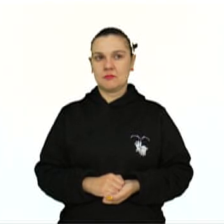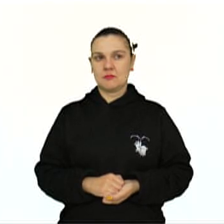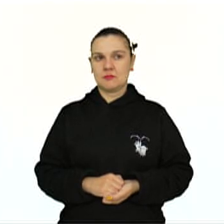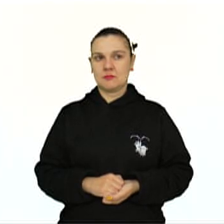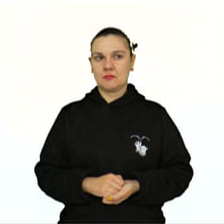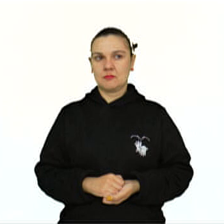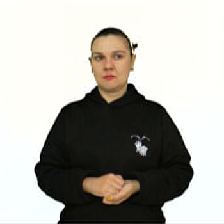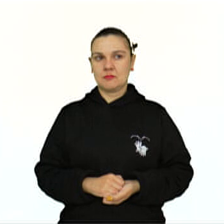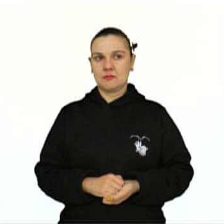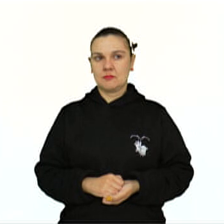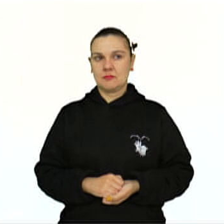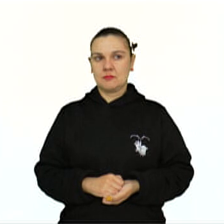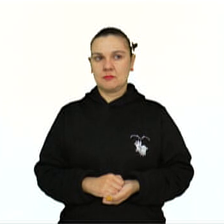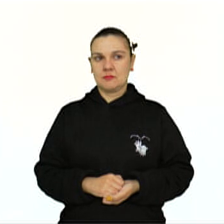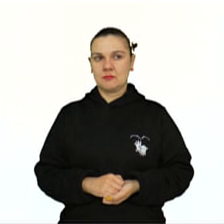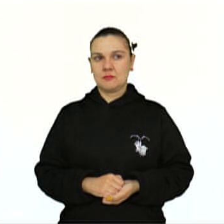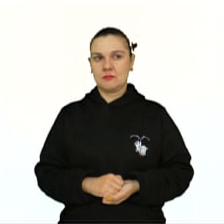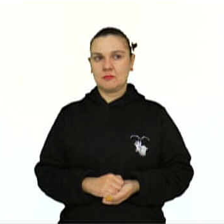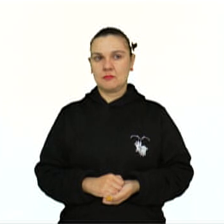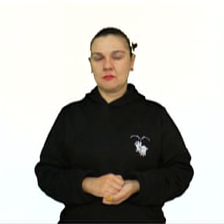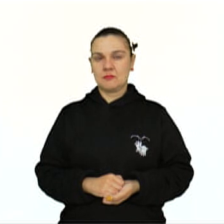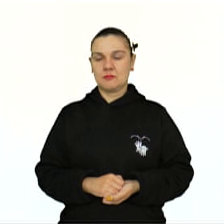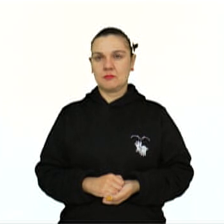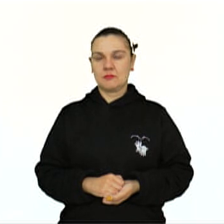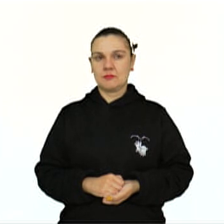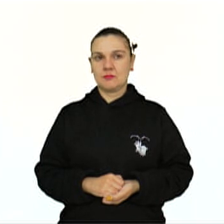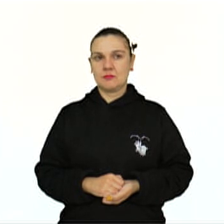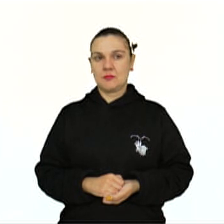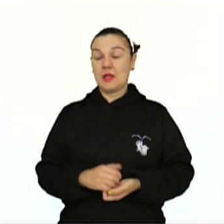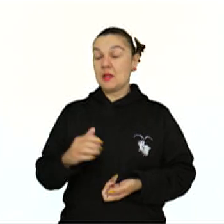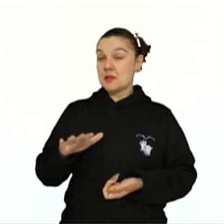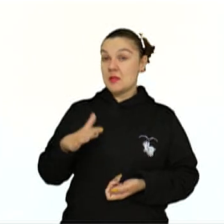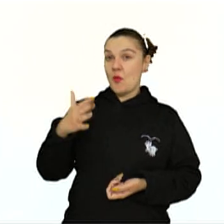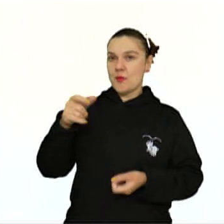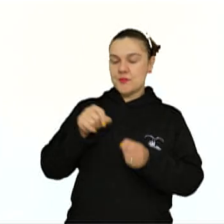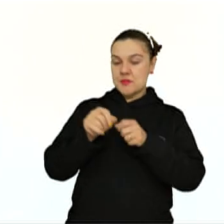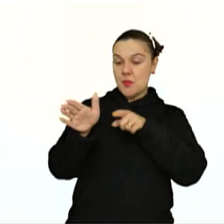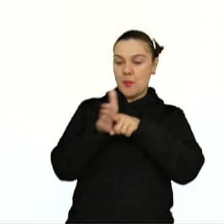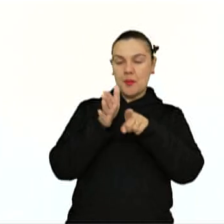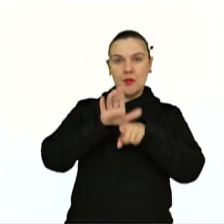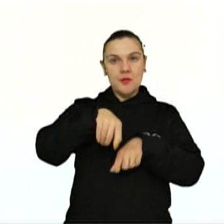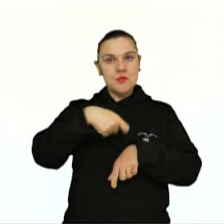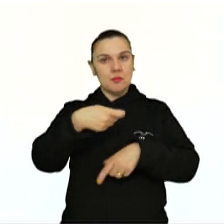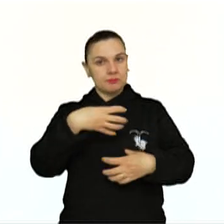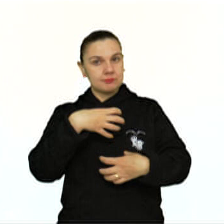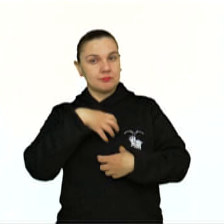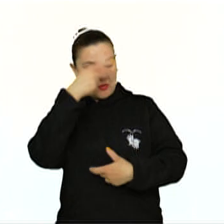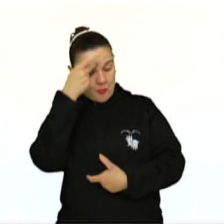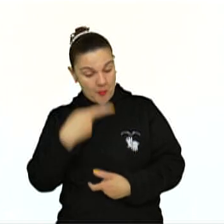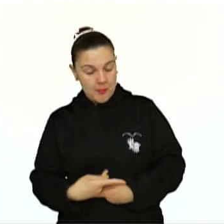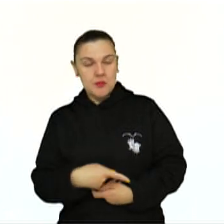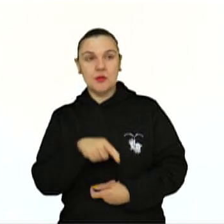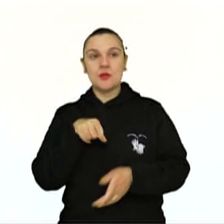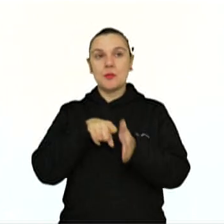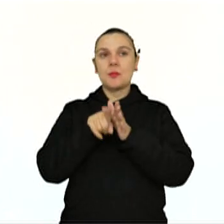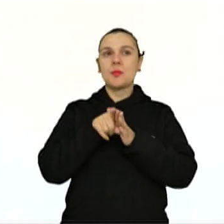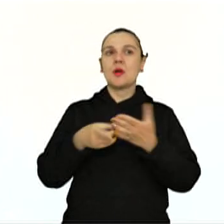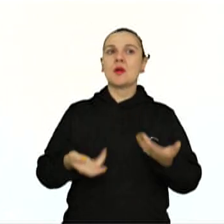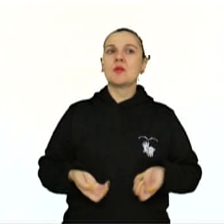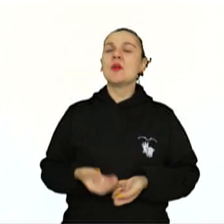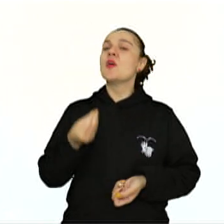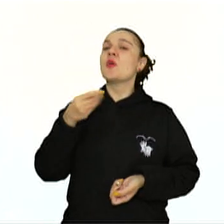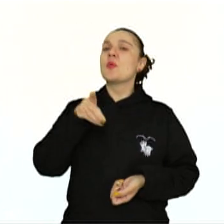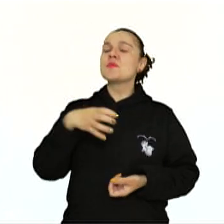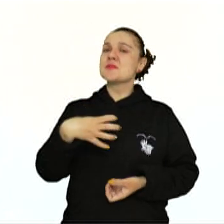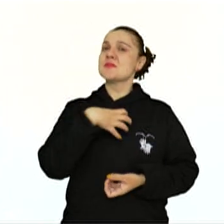Que te duele? Que lhe passou? Algo assim. Então, quando a gente faz perguntas sobre o estado físico, a gente pode perguntar lá,